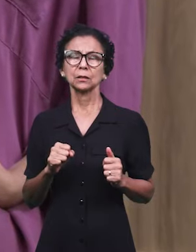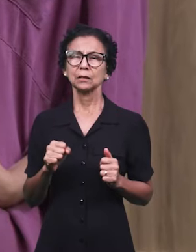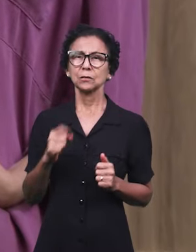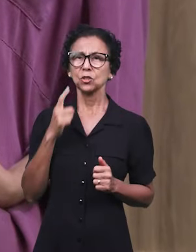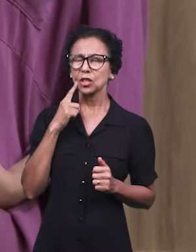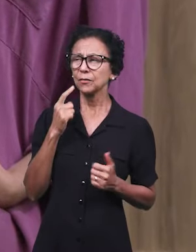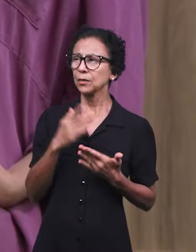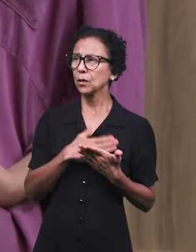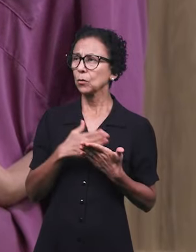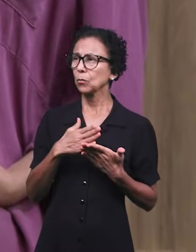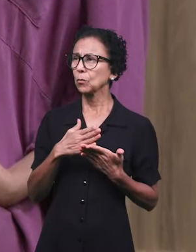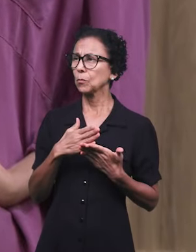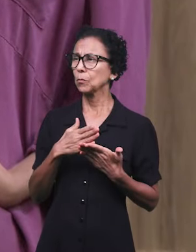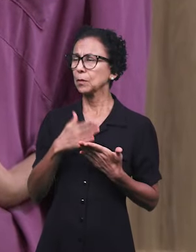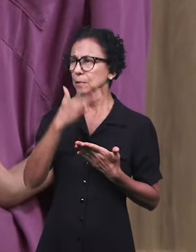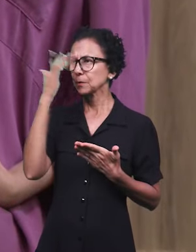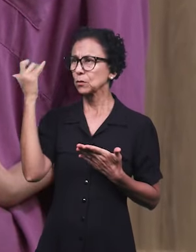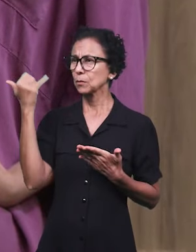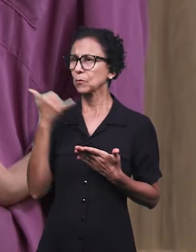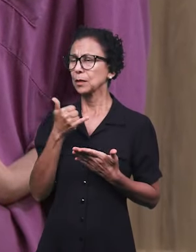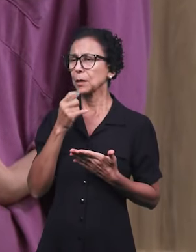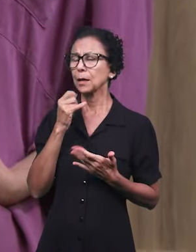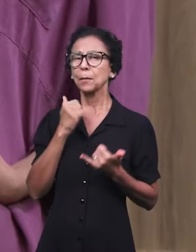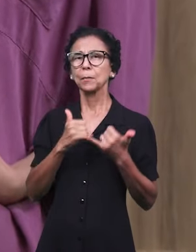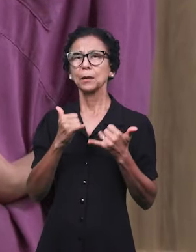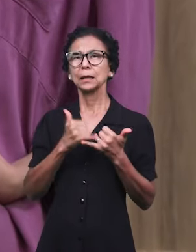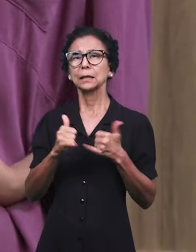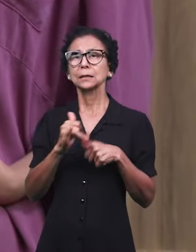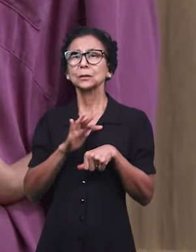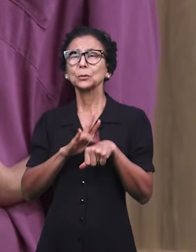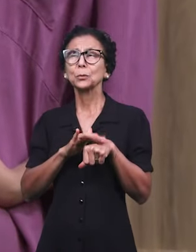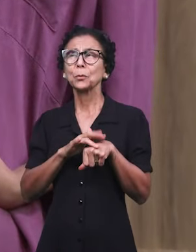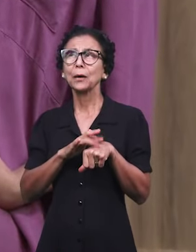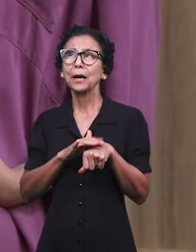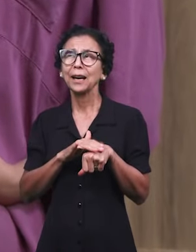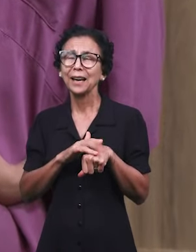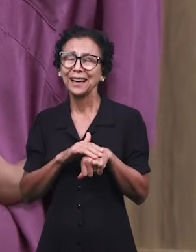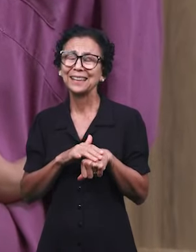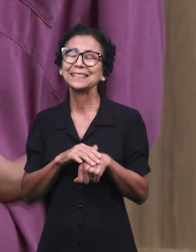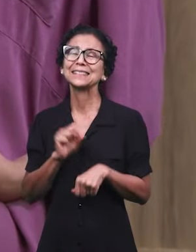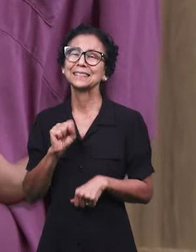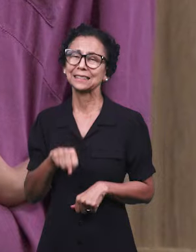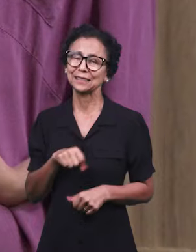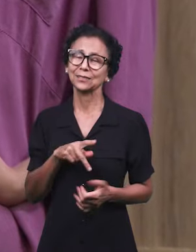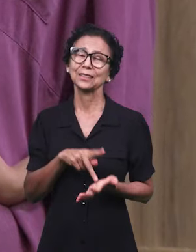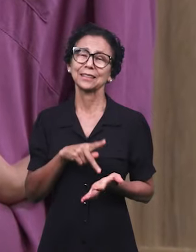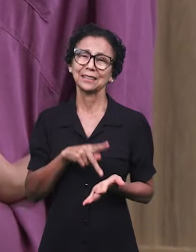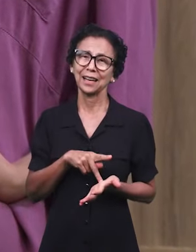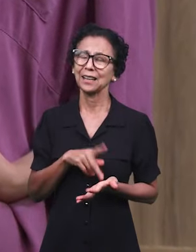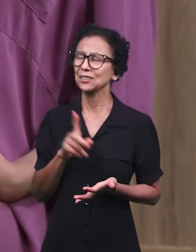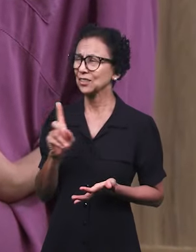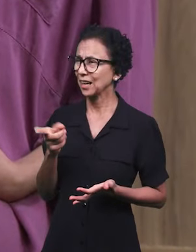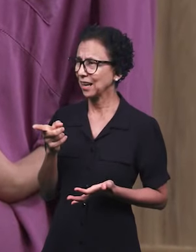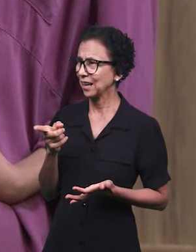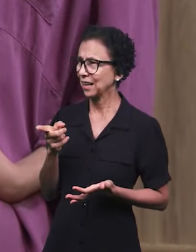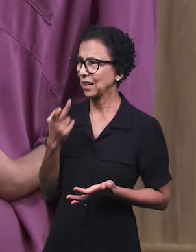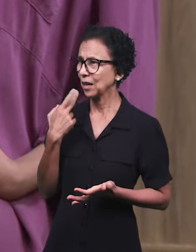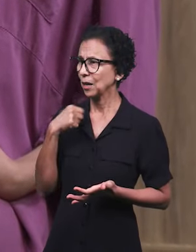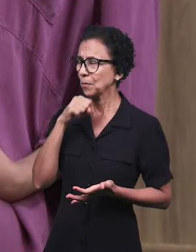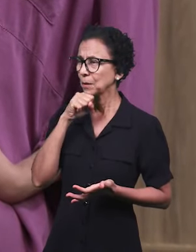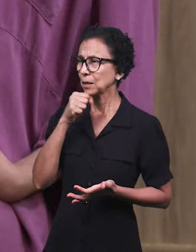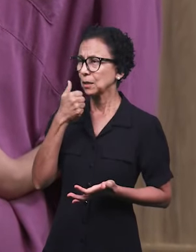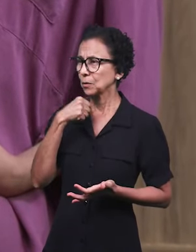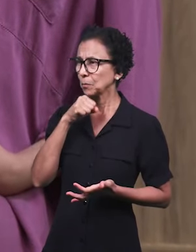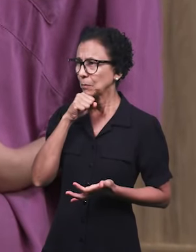acontecer? Eu já ouvi falar de alguns casos que a criança fica como se estivesse doente mesmo, né? Uma sensação assim, como se ela estivesse adoecendo. É isso